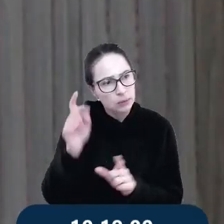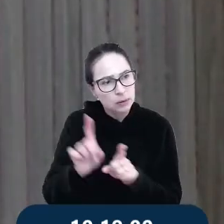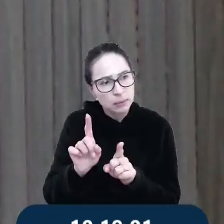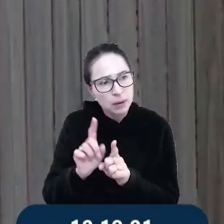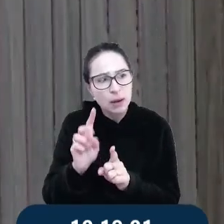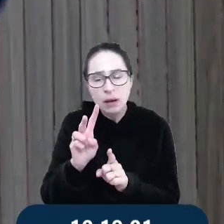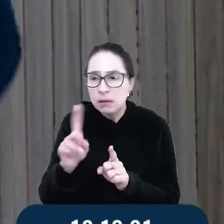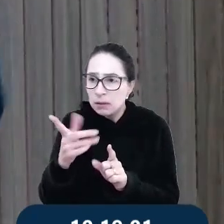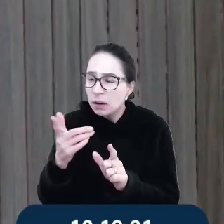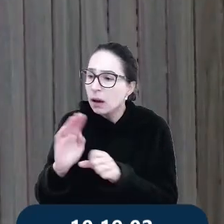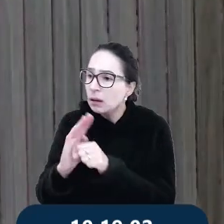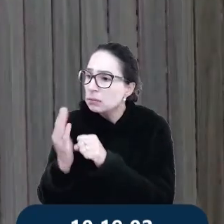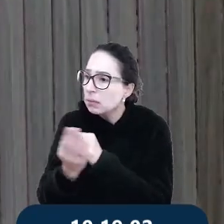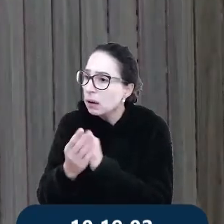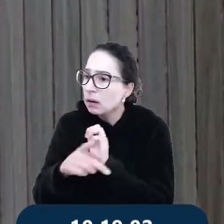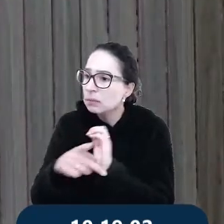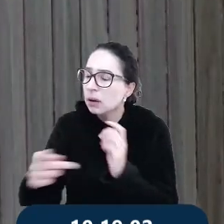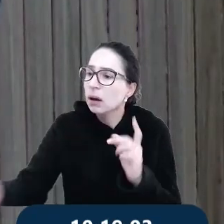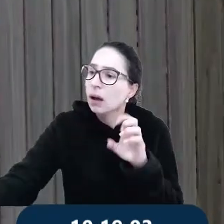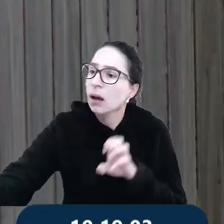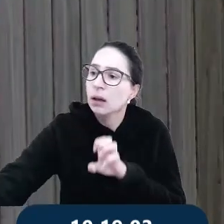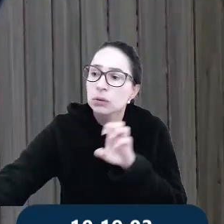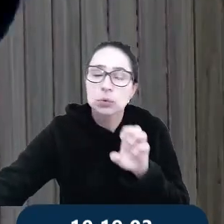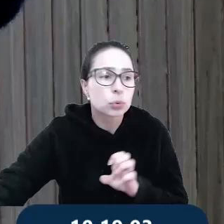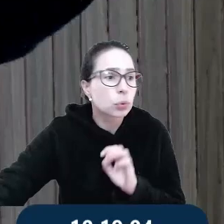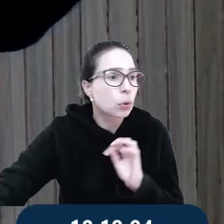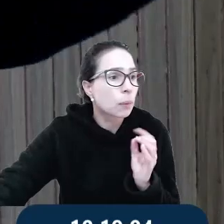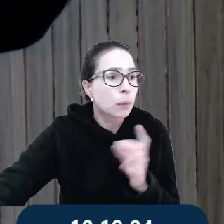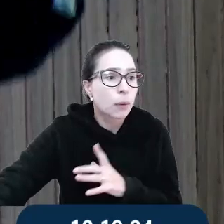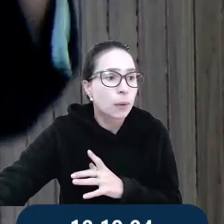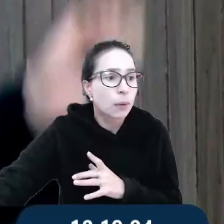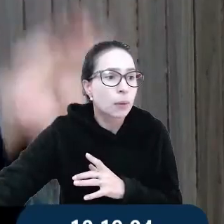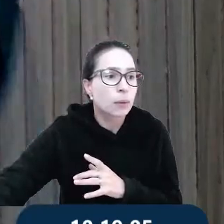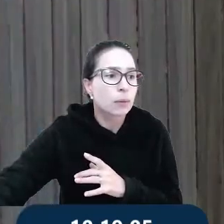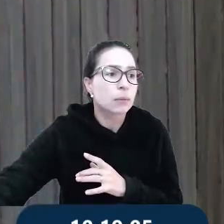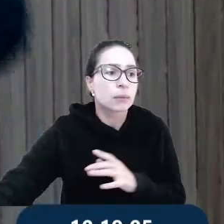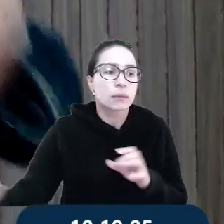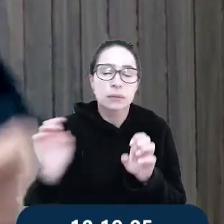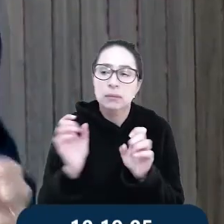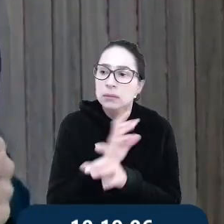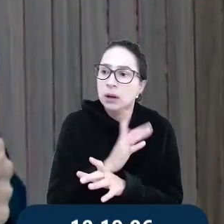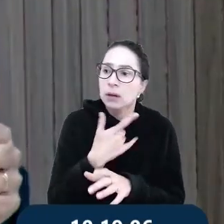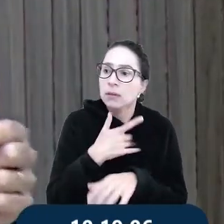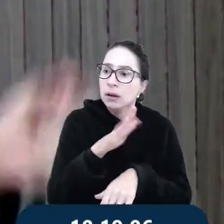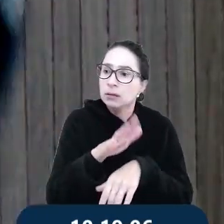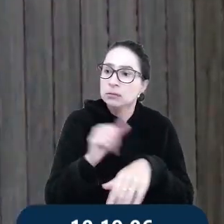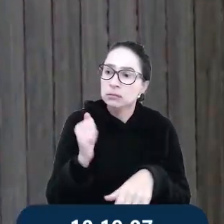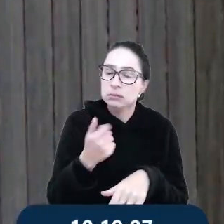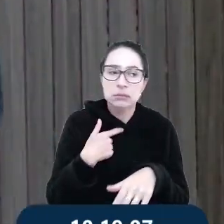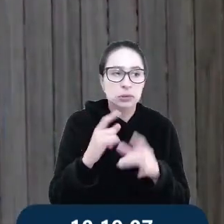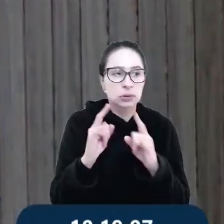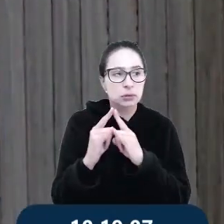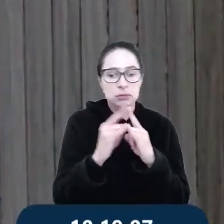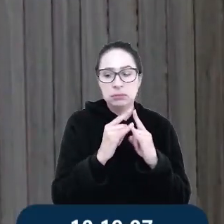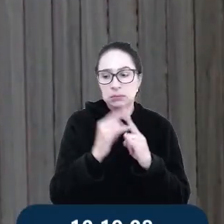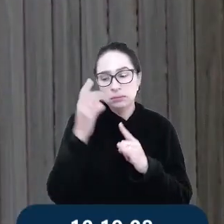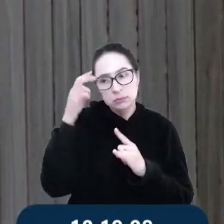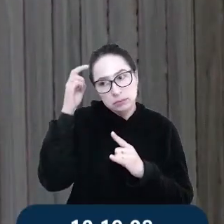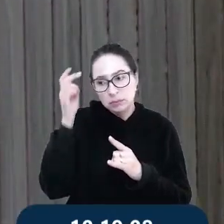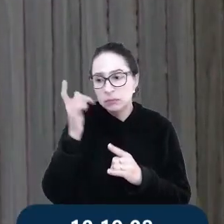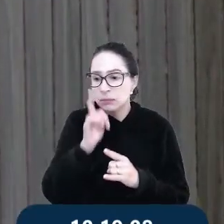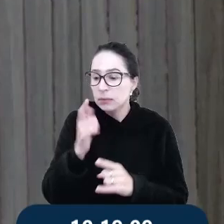está montada. Faça um chamamento com entidades culturais que tenham interesse em montar algum